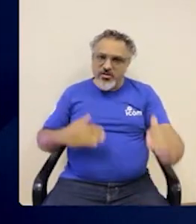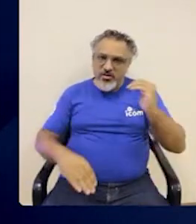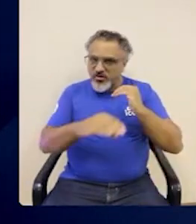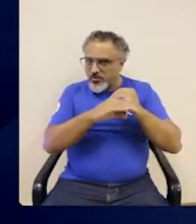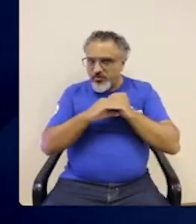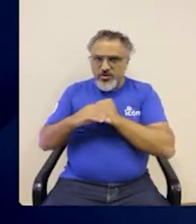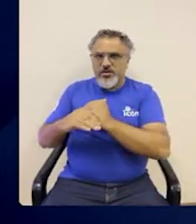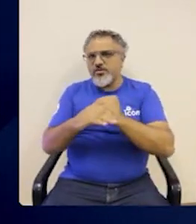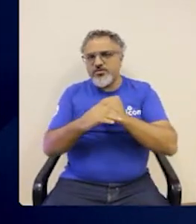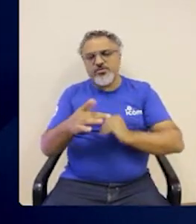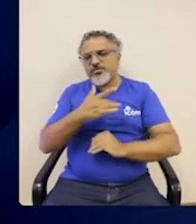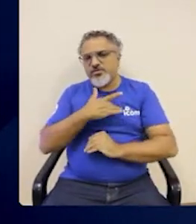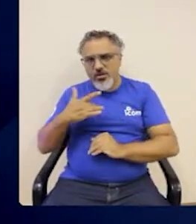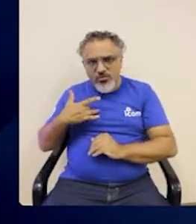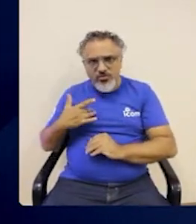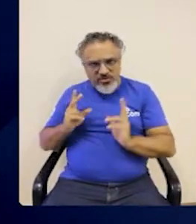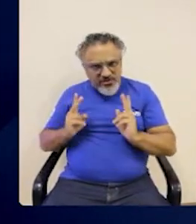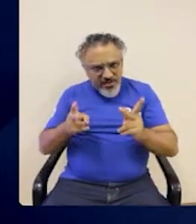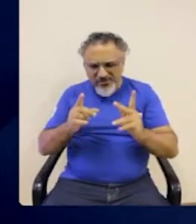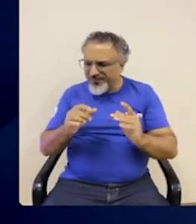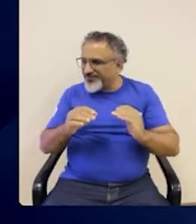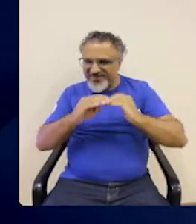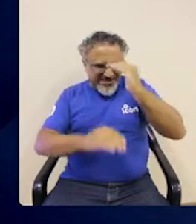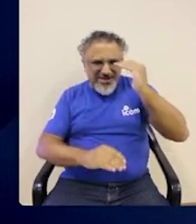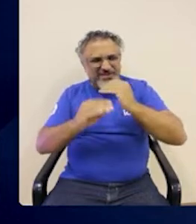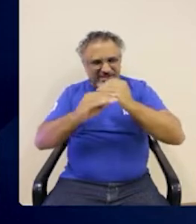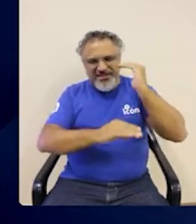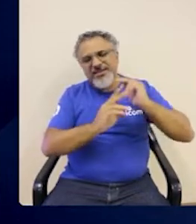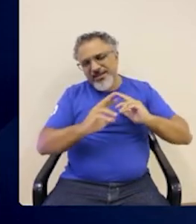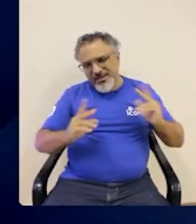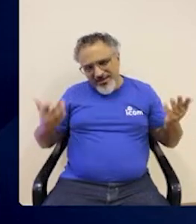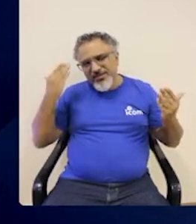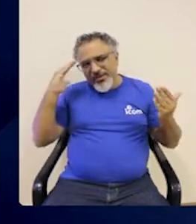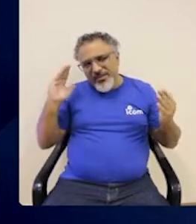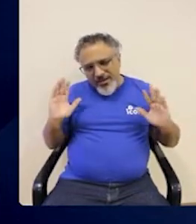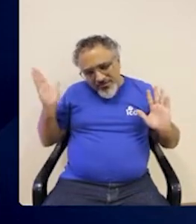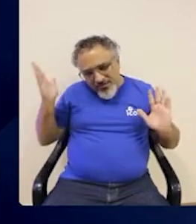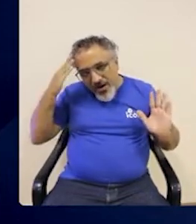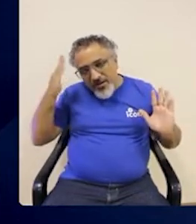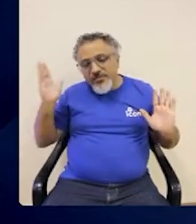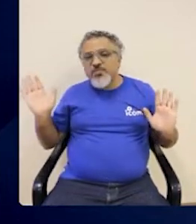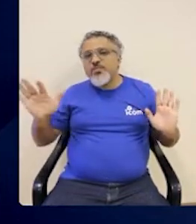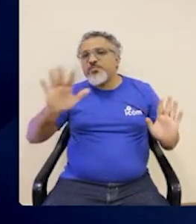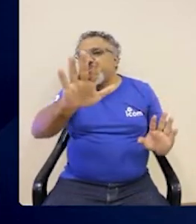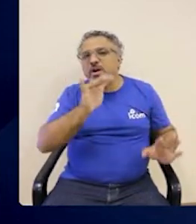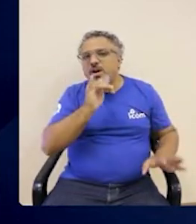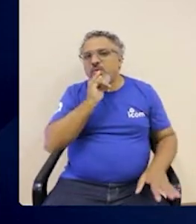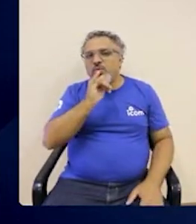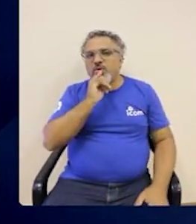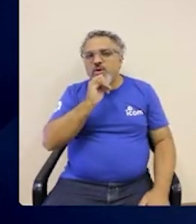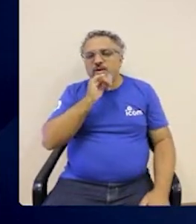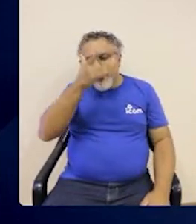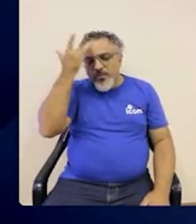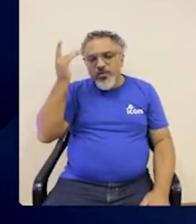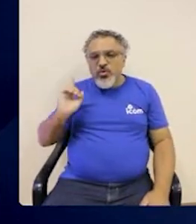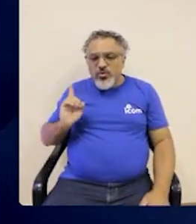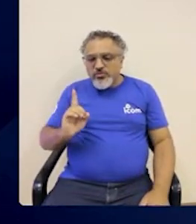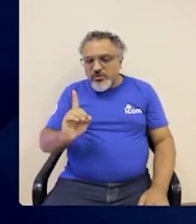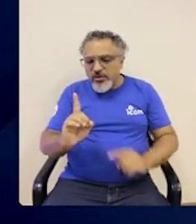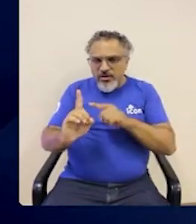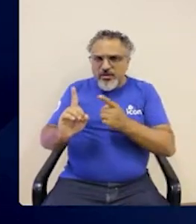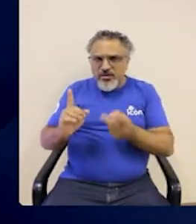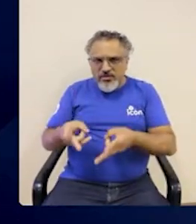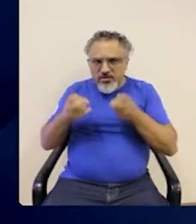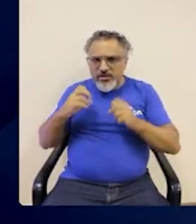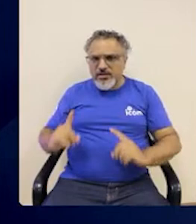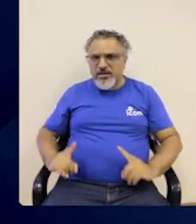saúde, que a gente entende que nem sempre é, né? Então, uma coisa é, por exemplo, um usuário que tem um diagnóstico